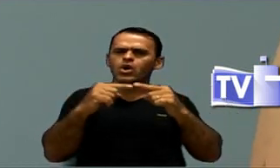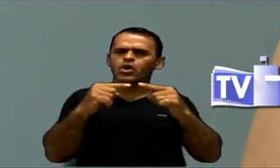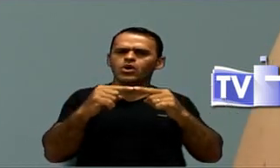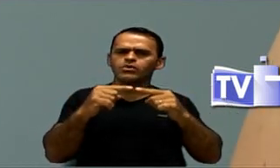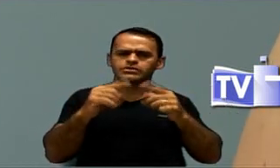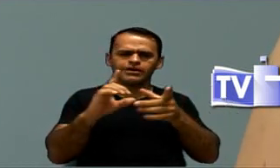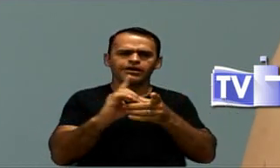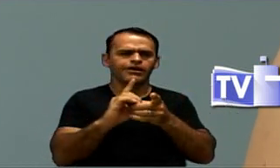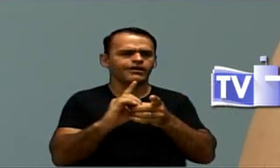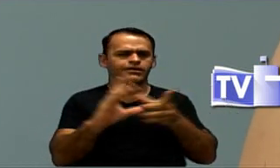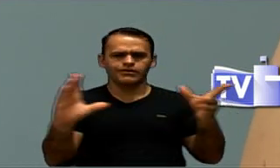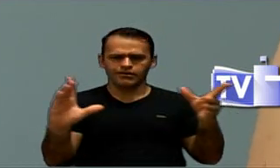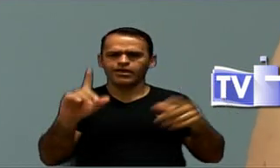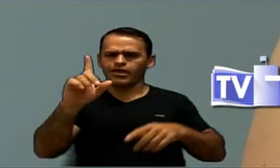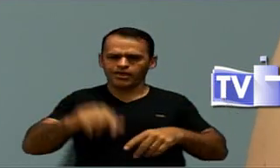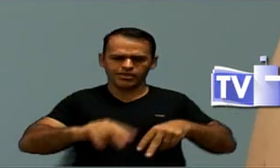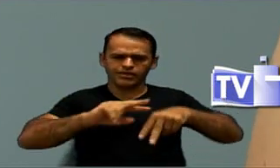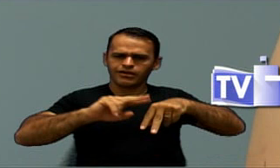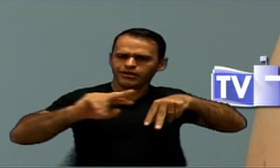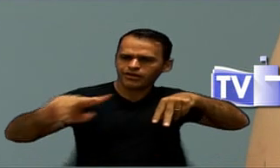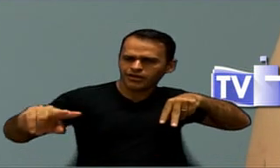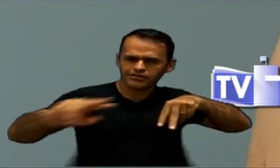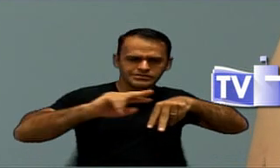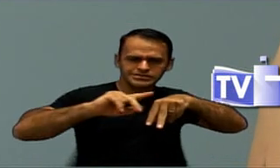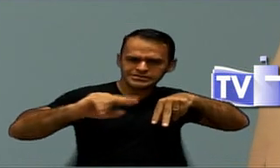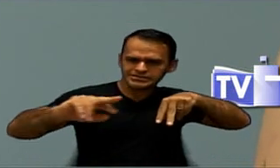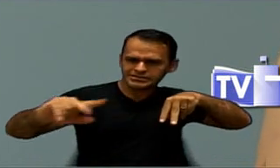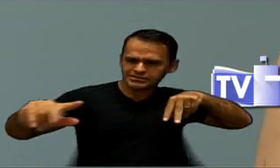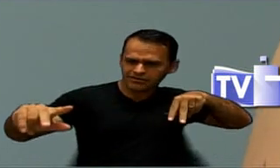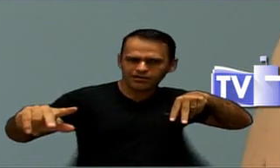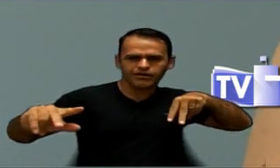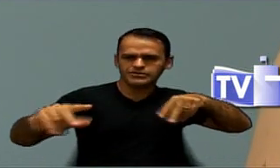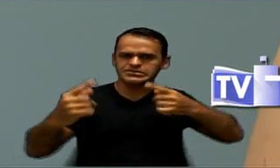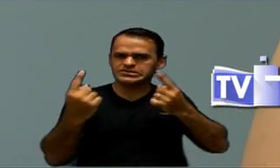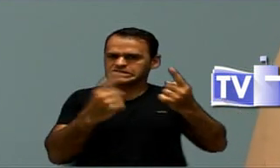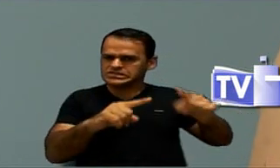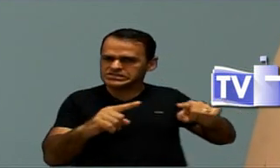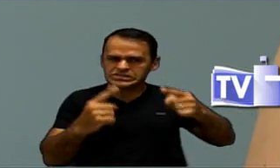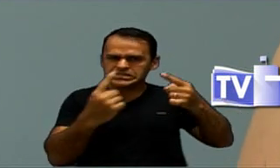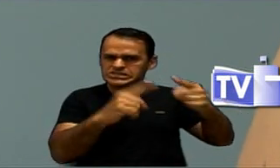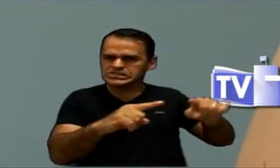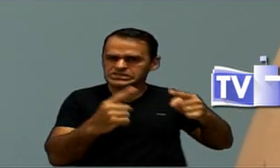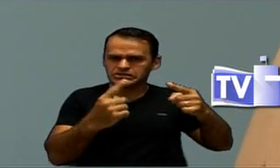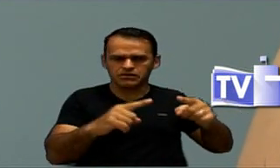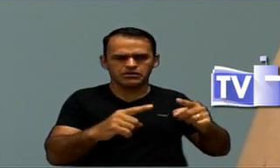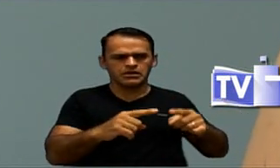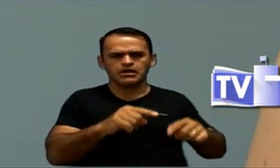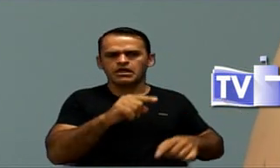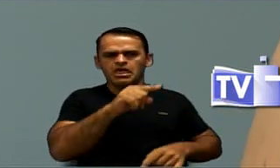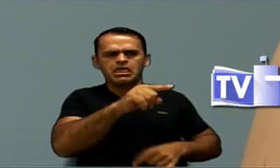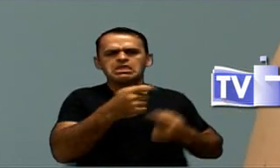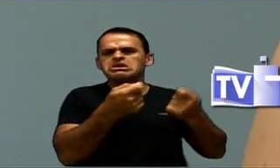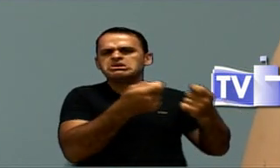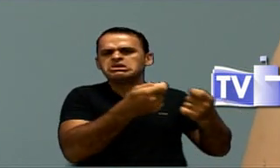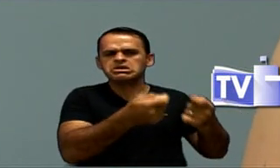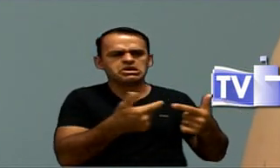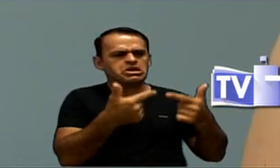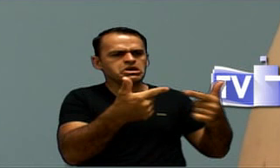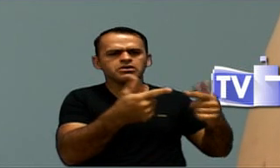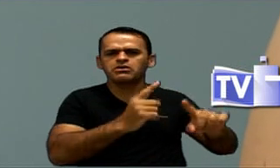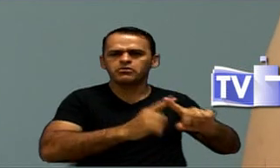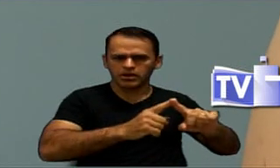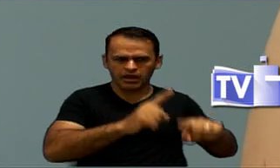gênero. Dentre todas as violências, é a violência de gênero, que ela não vai ver questões econômicas, ela vai se dar em todas as classes.